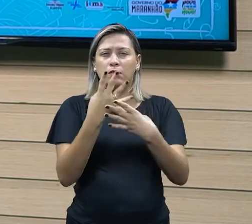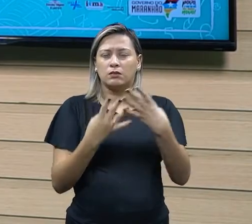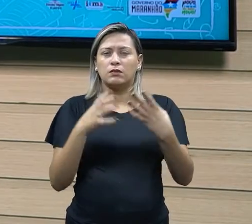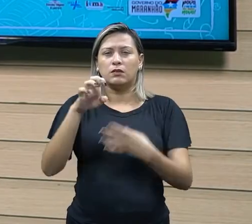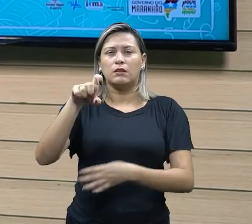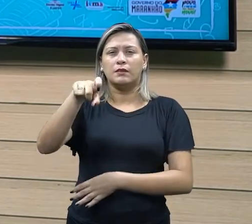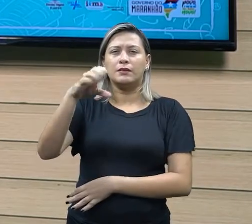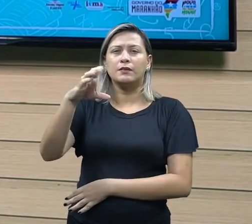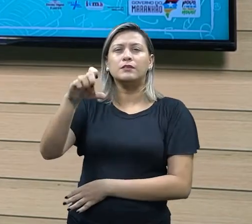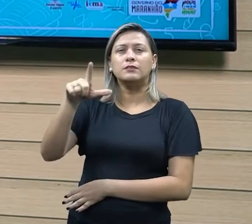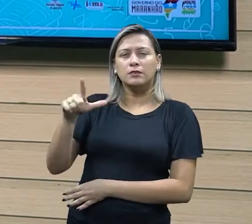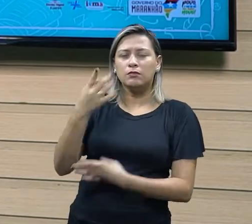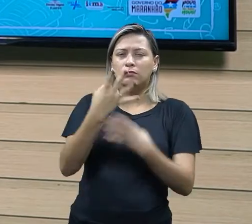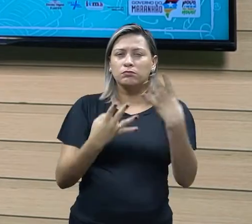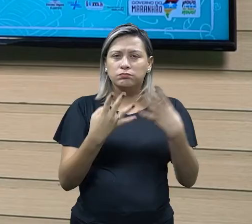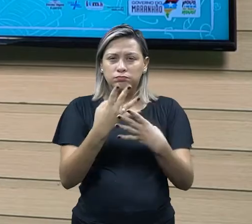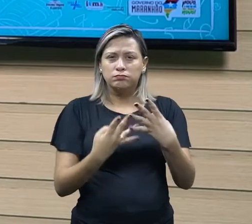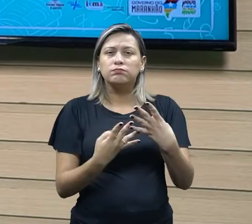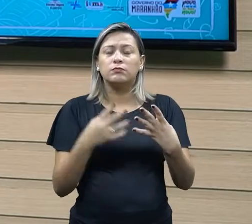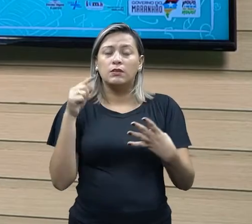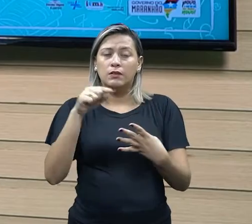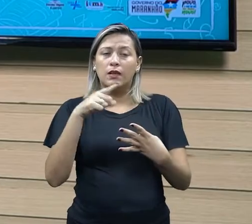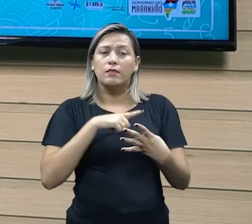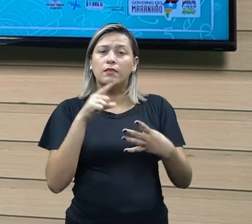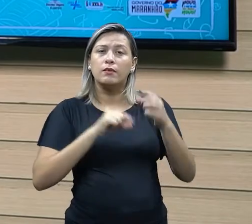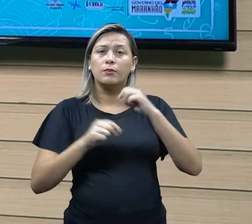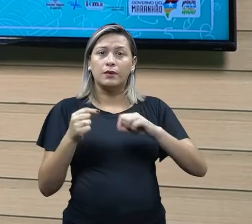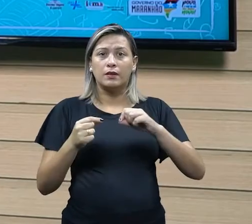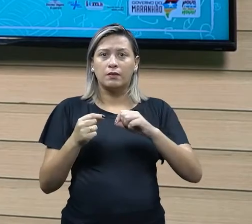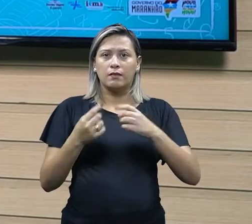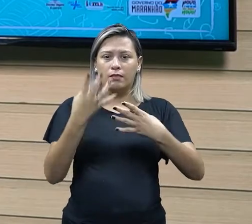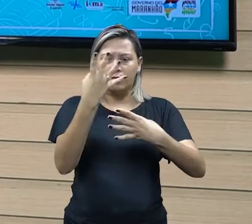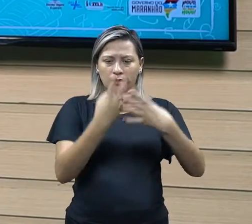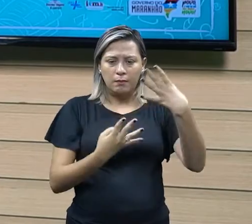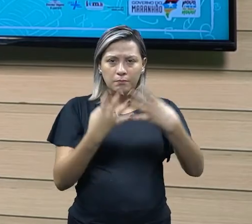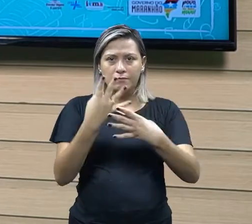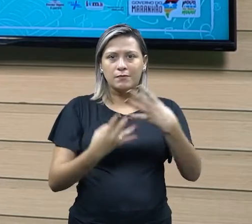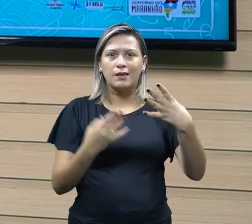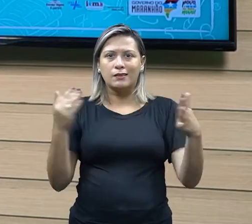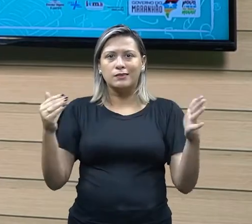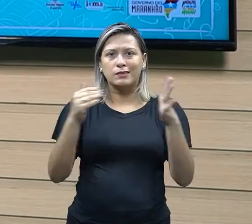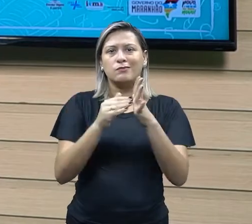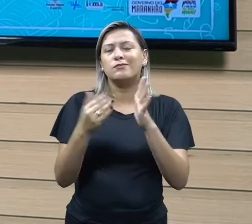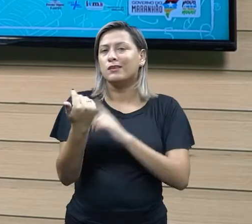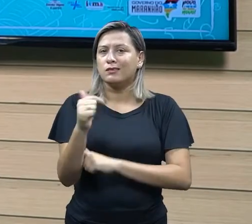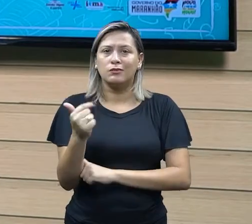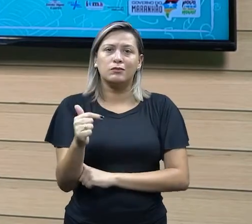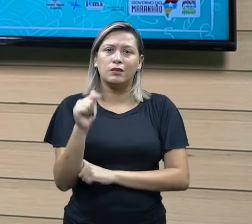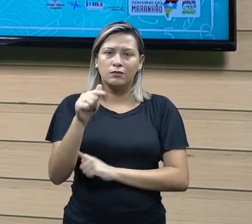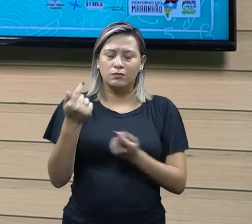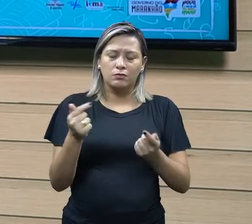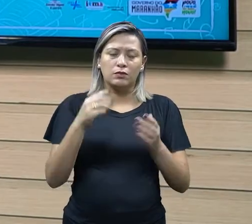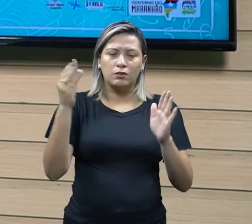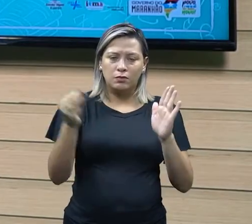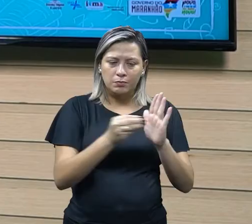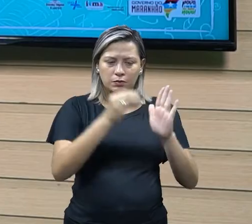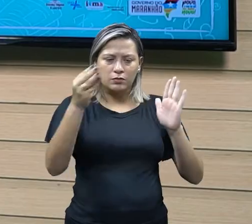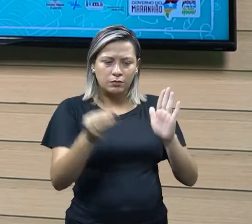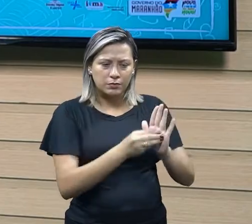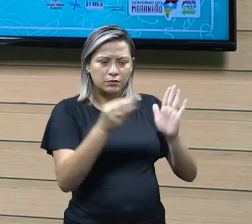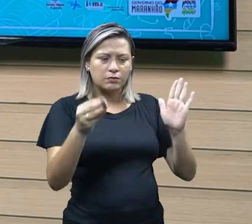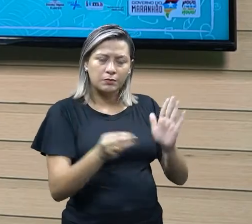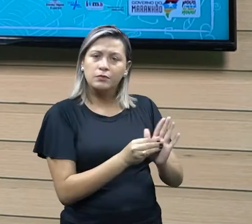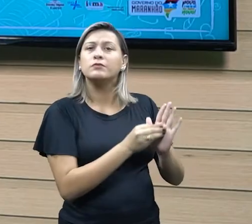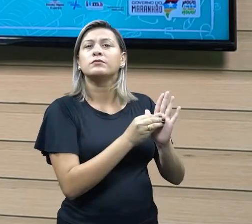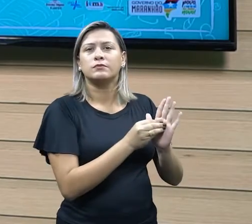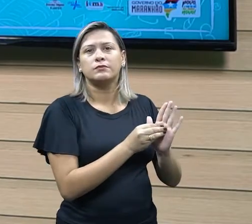bem que o Excel, ele tem aquelas tabelas e elas também são infinitas. Por mais que você preencha, vai surgindo